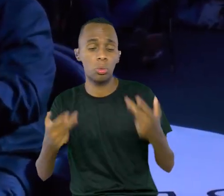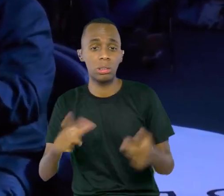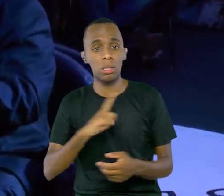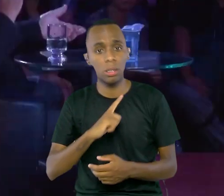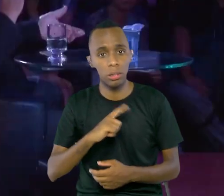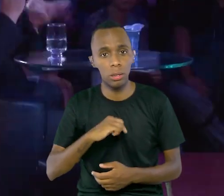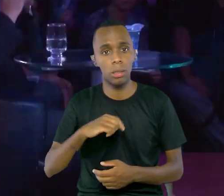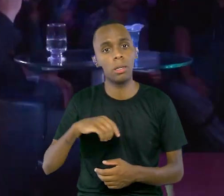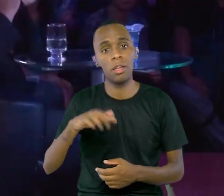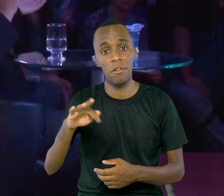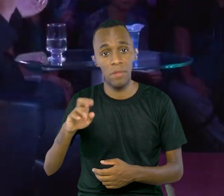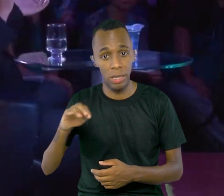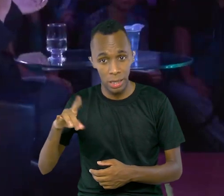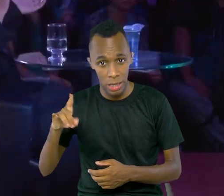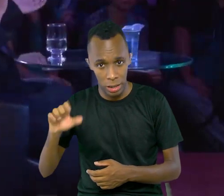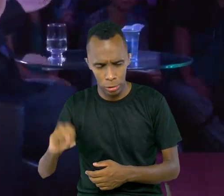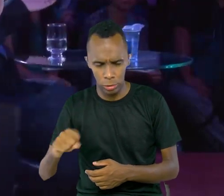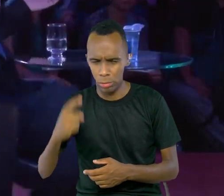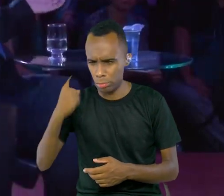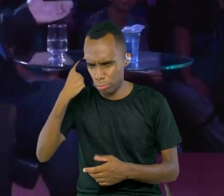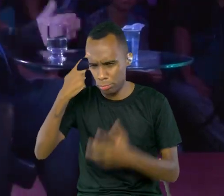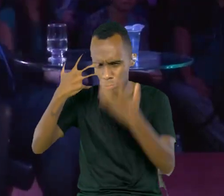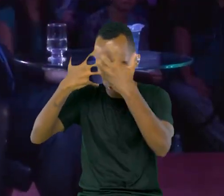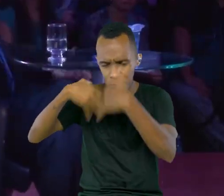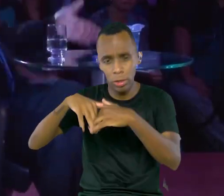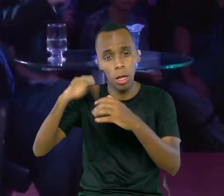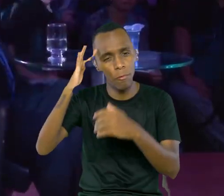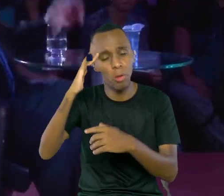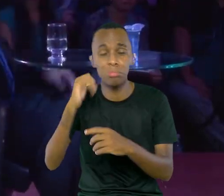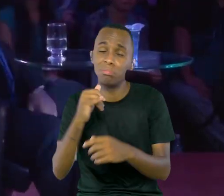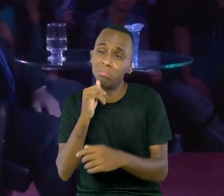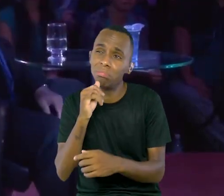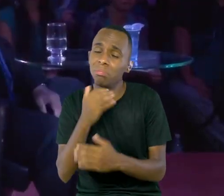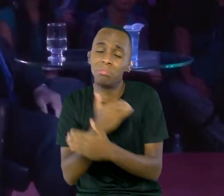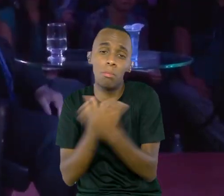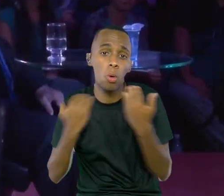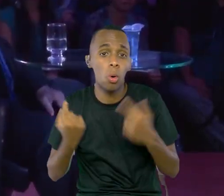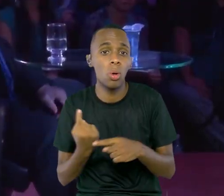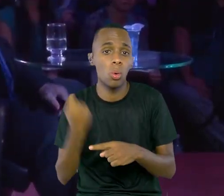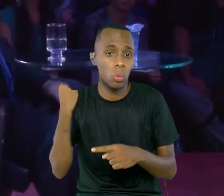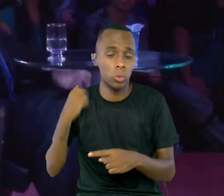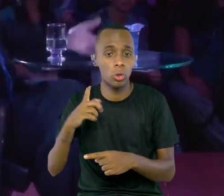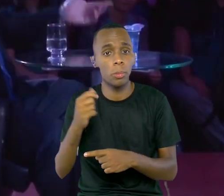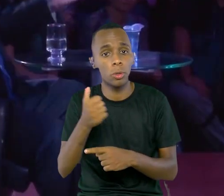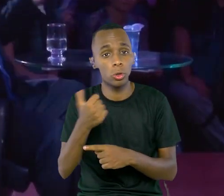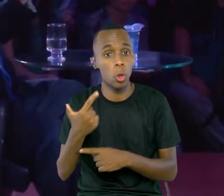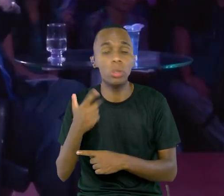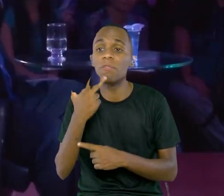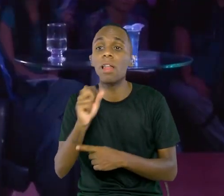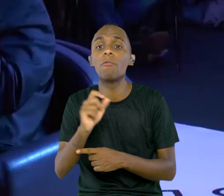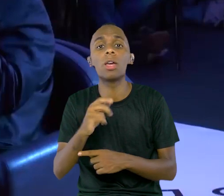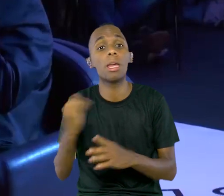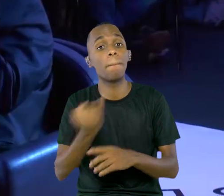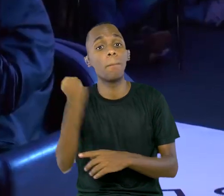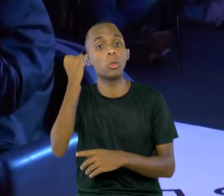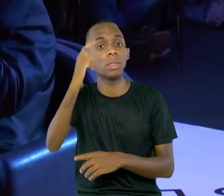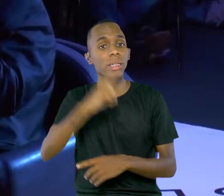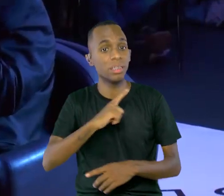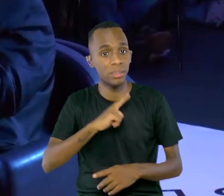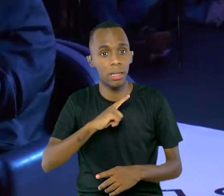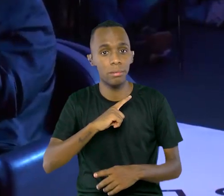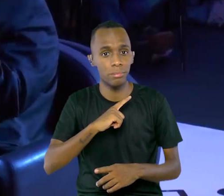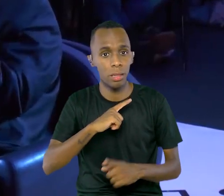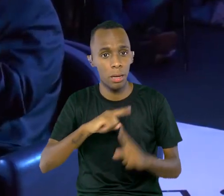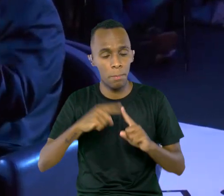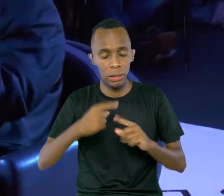elas possuem. Milor Fernandes, um dos nossos maiores pensadores, que infelizmente morreu em 2012, Milor dizia, o